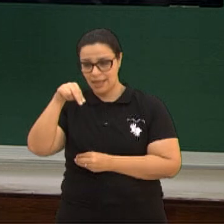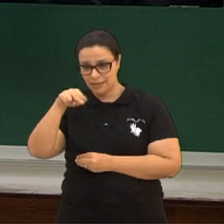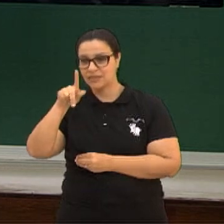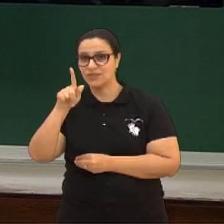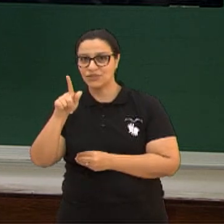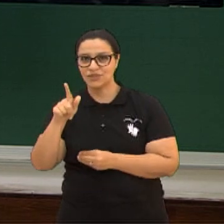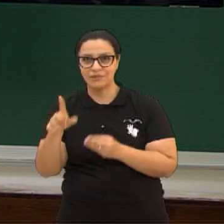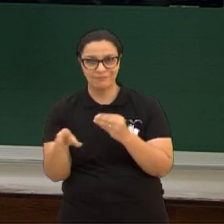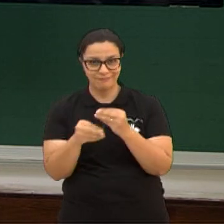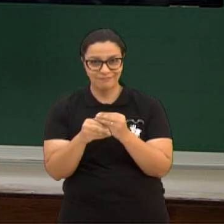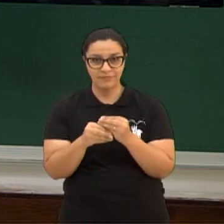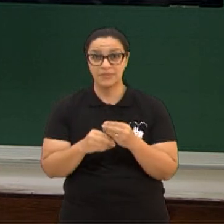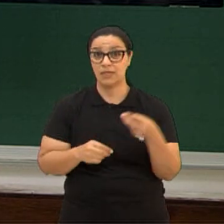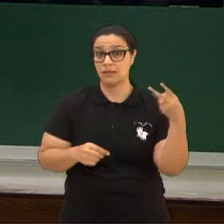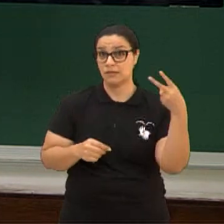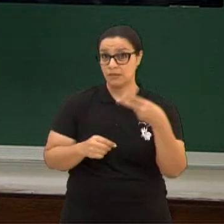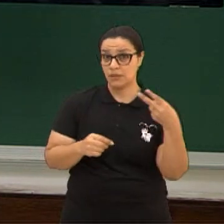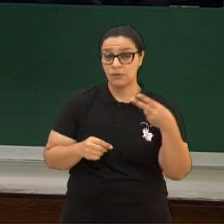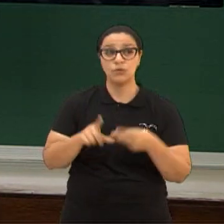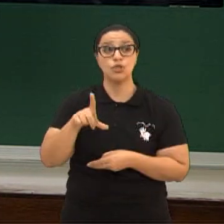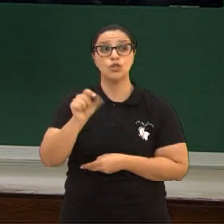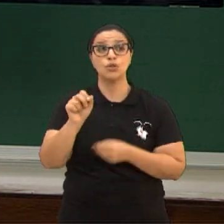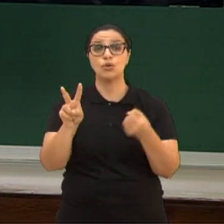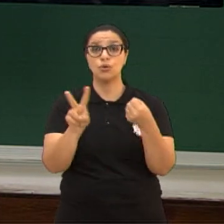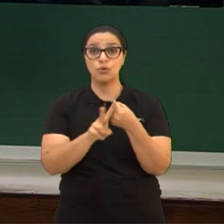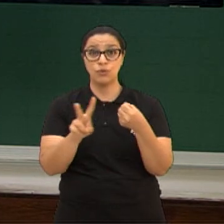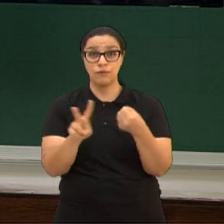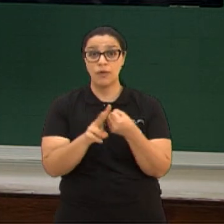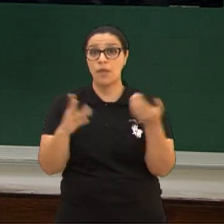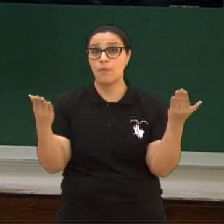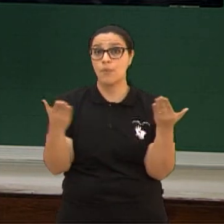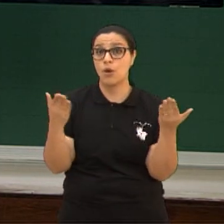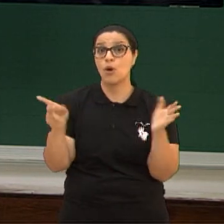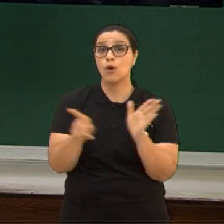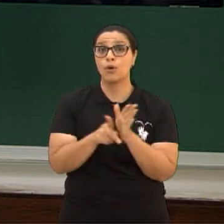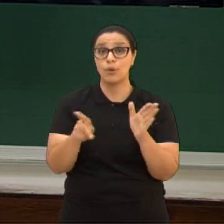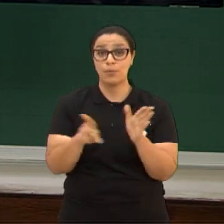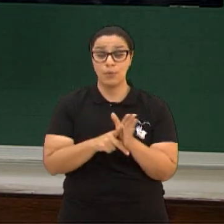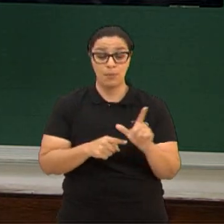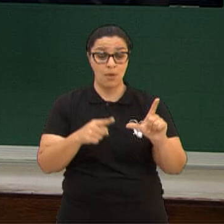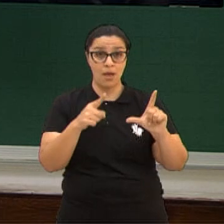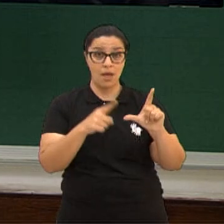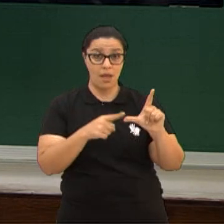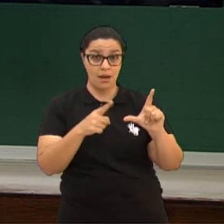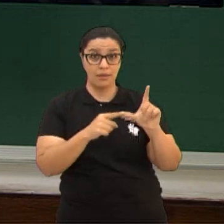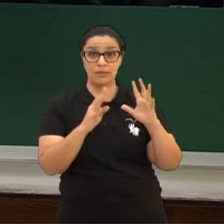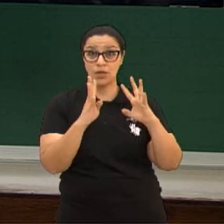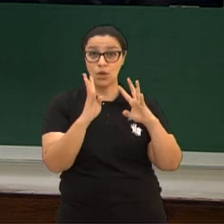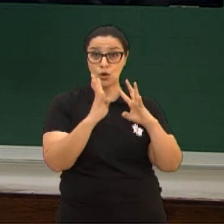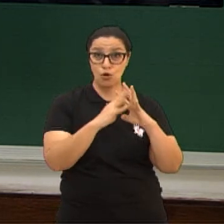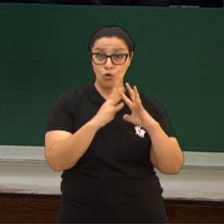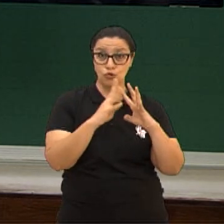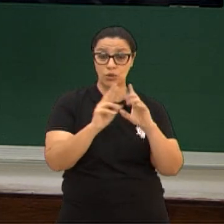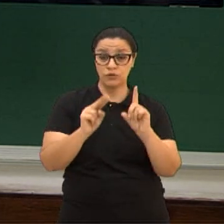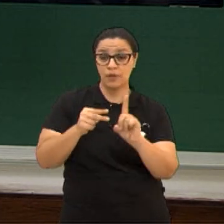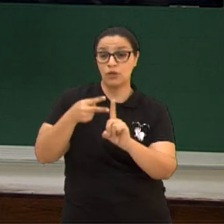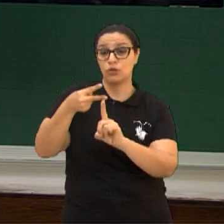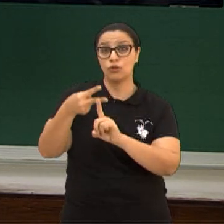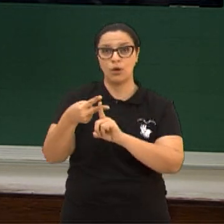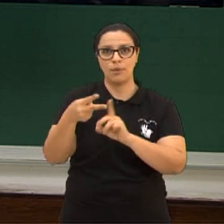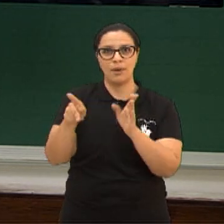ing. Segunda, escolha o verbo que a consoante no final dobra no